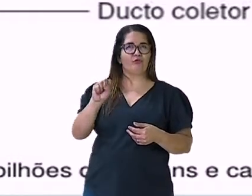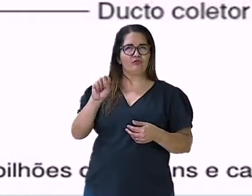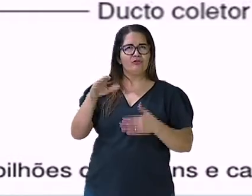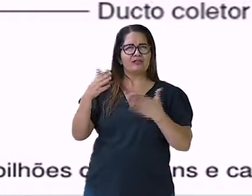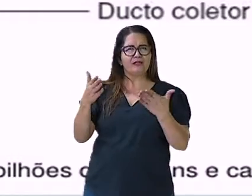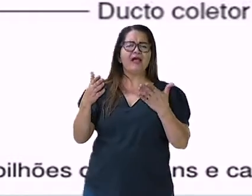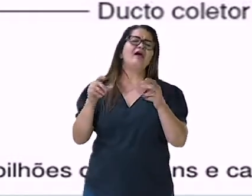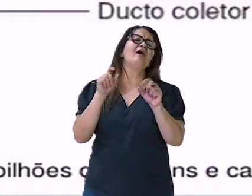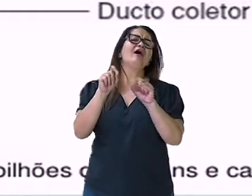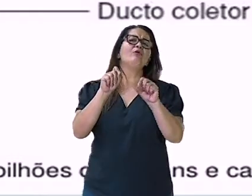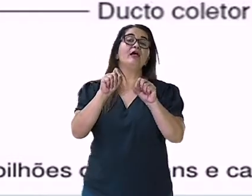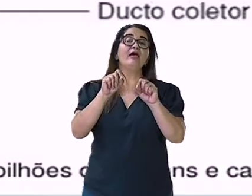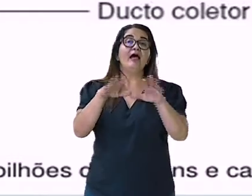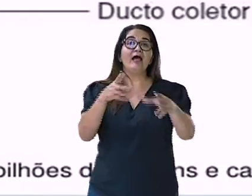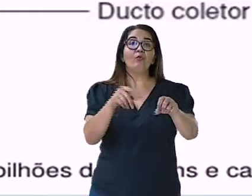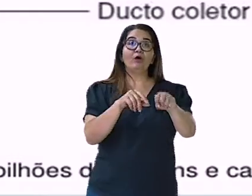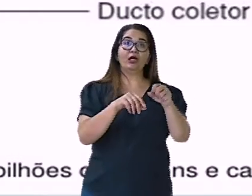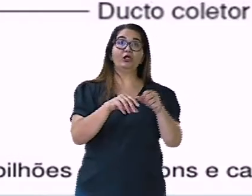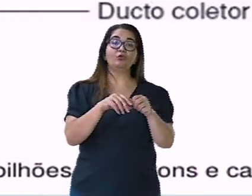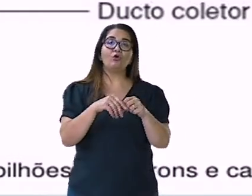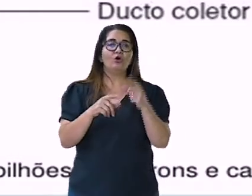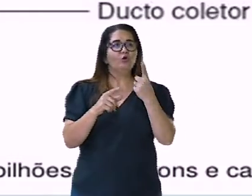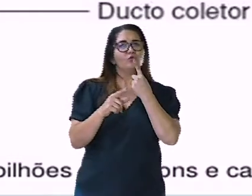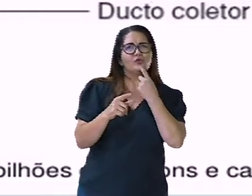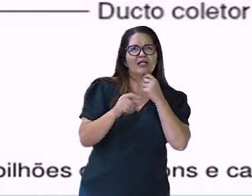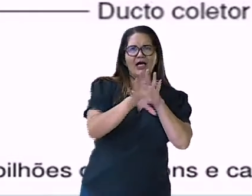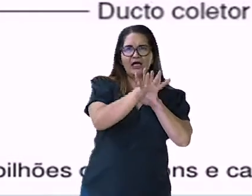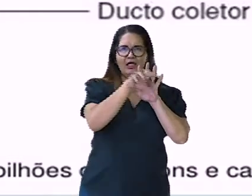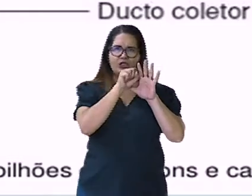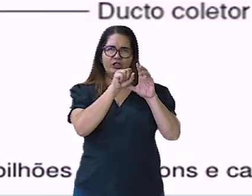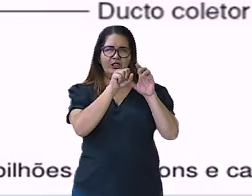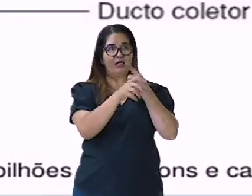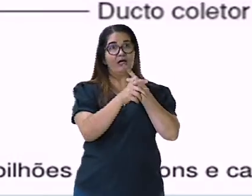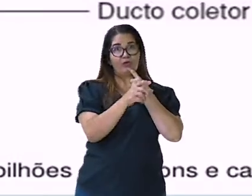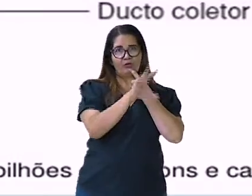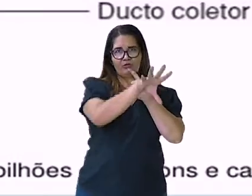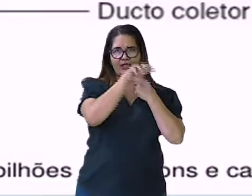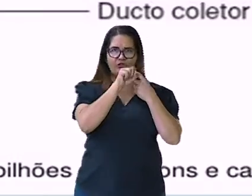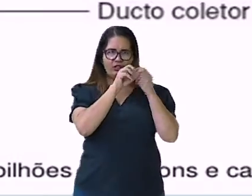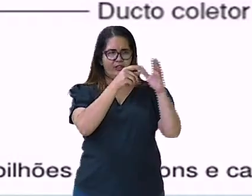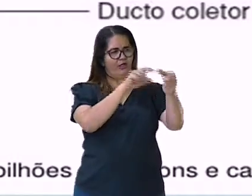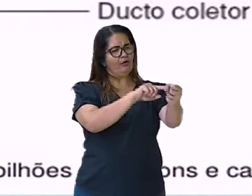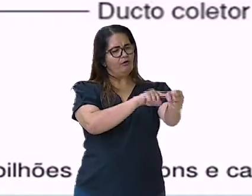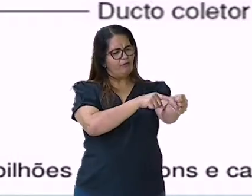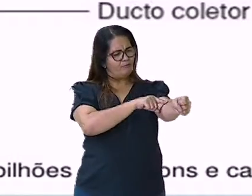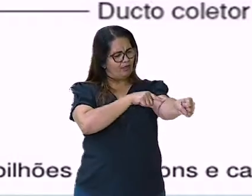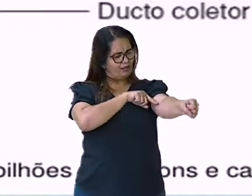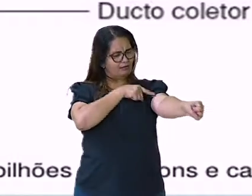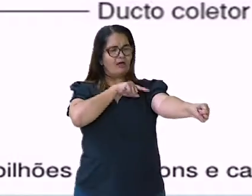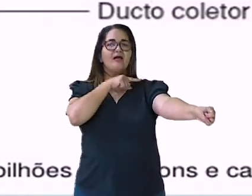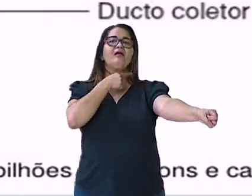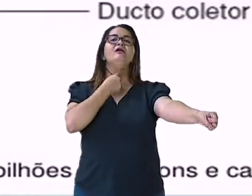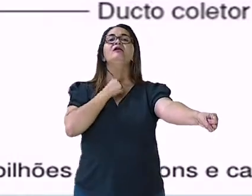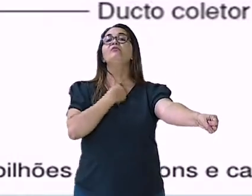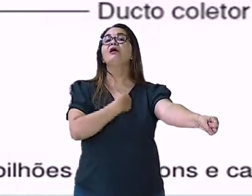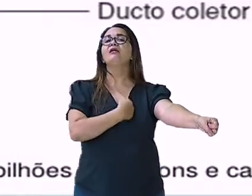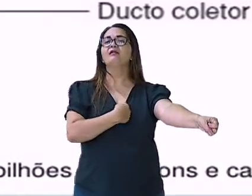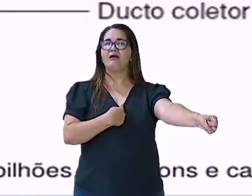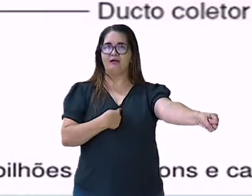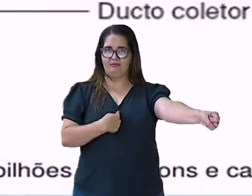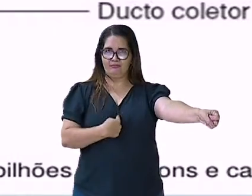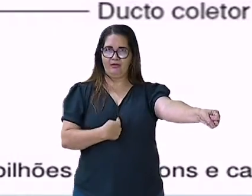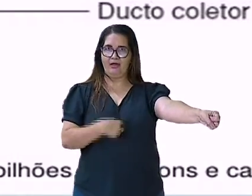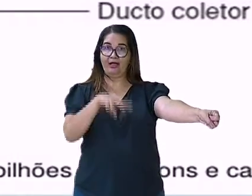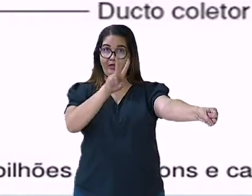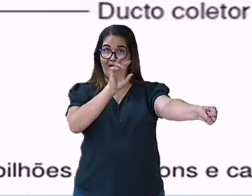sangue. O sangue vem trazido pela artéria, passa por essa estrutura de néfrons. Eles são aproximadamente